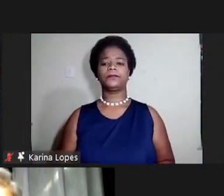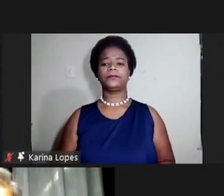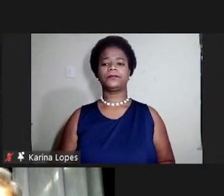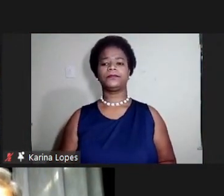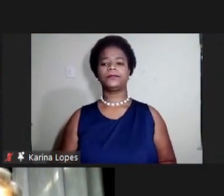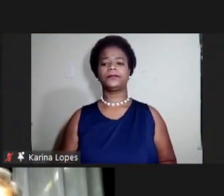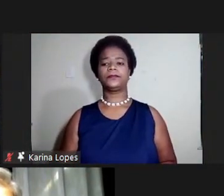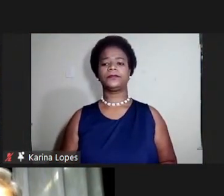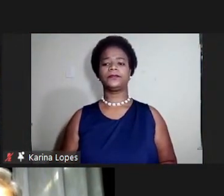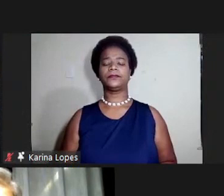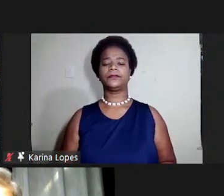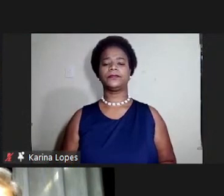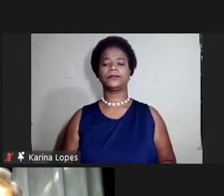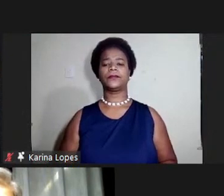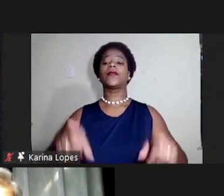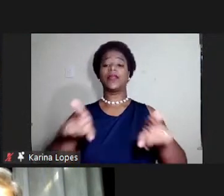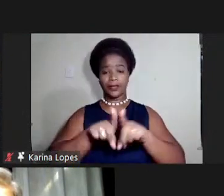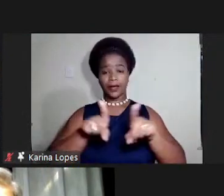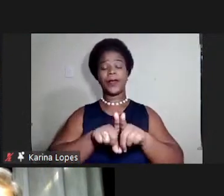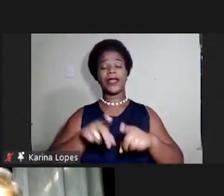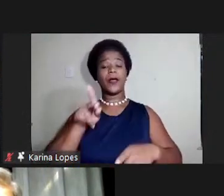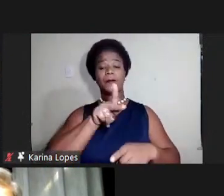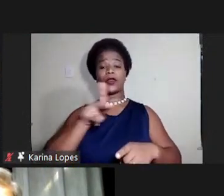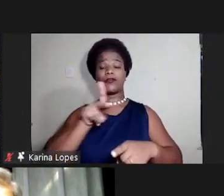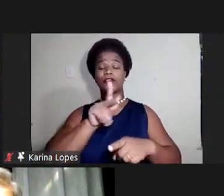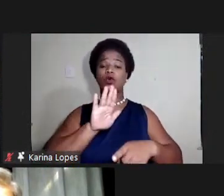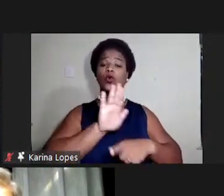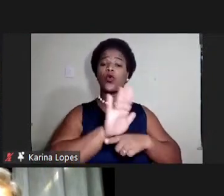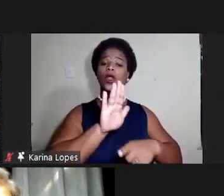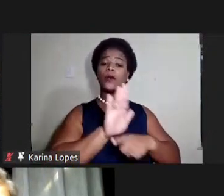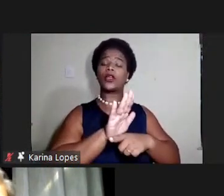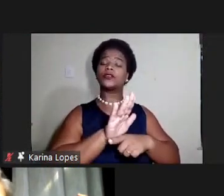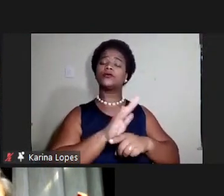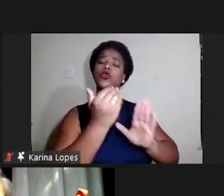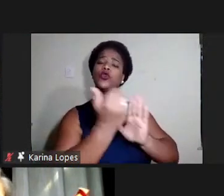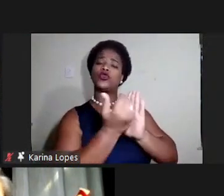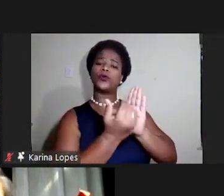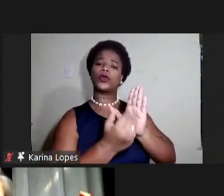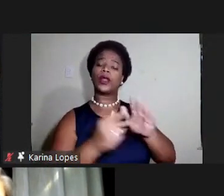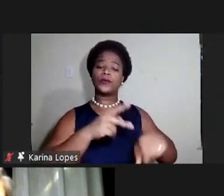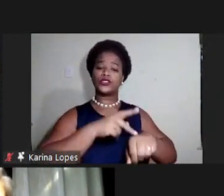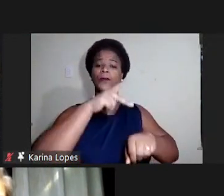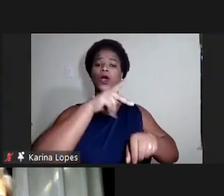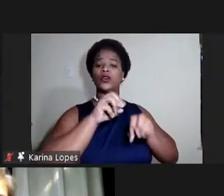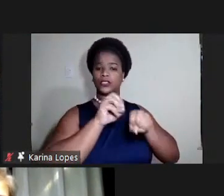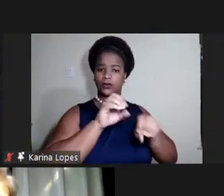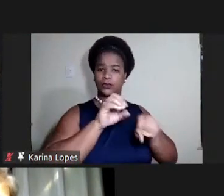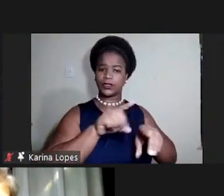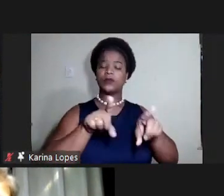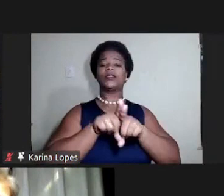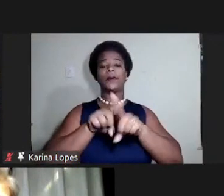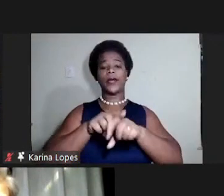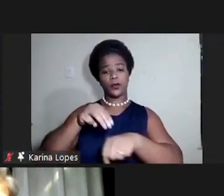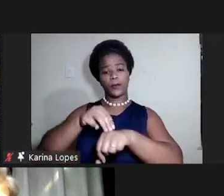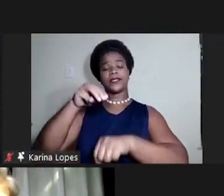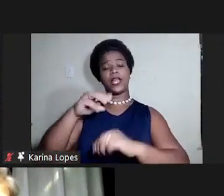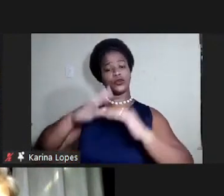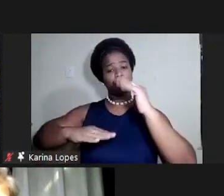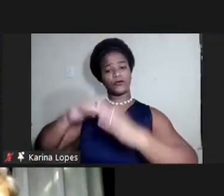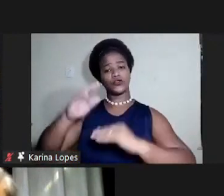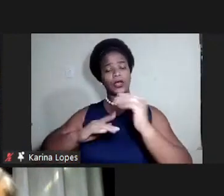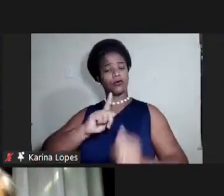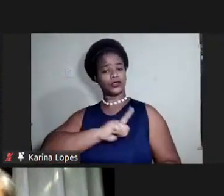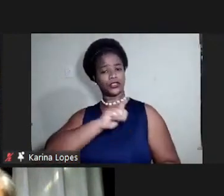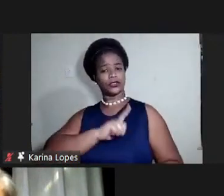e ainda professora colaboradora no programa de pós-graduação em Educação e no mestrado profissional em Gestão e Avaliação da